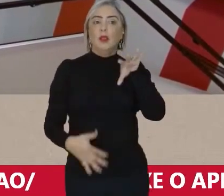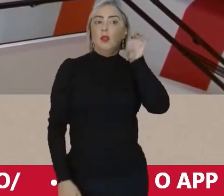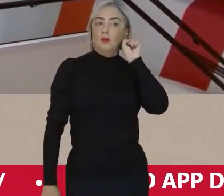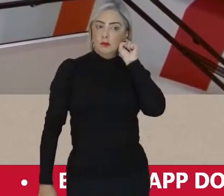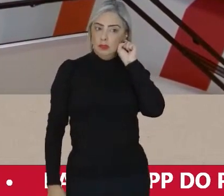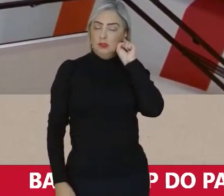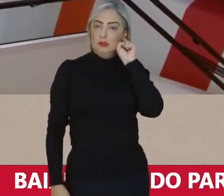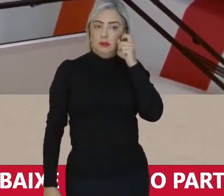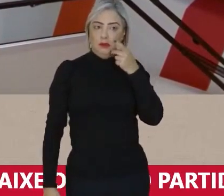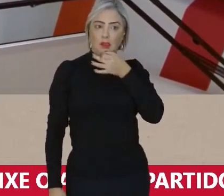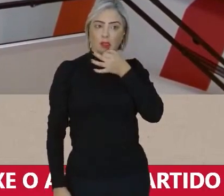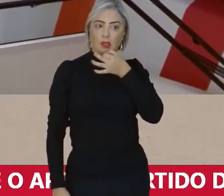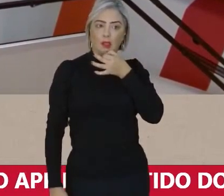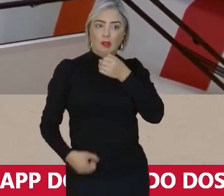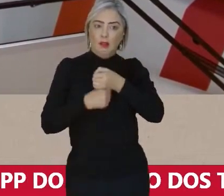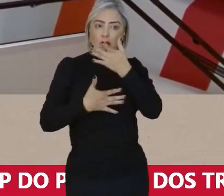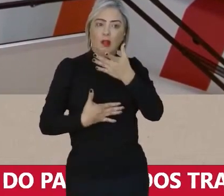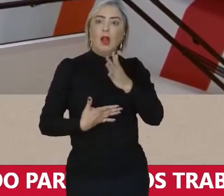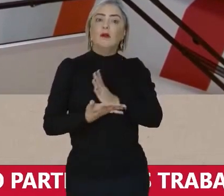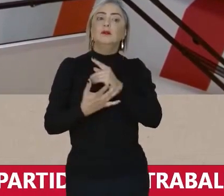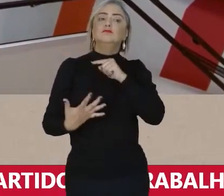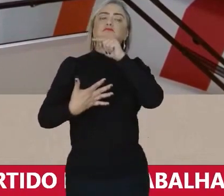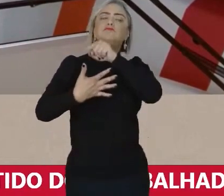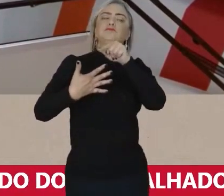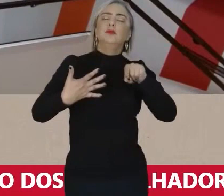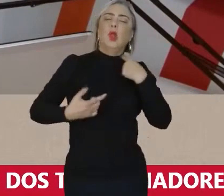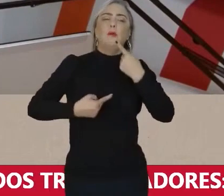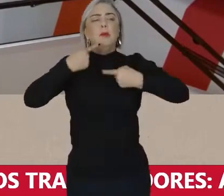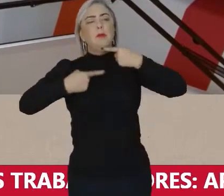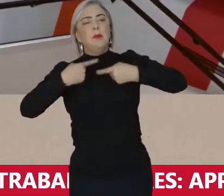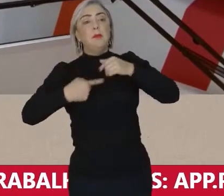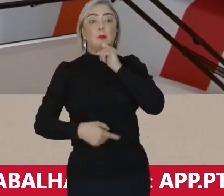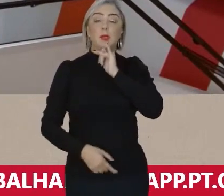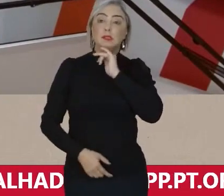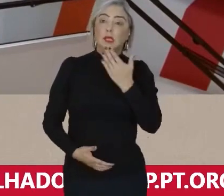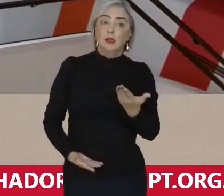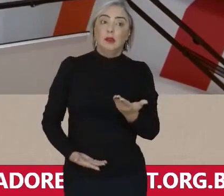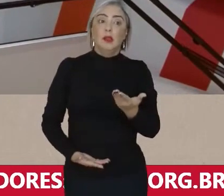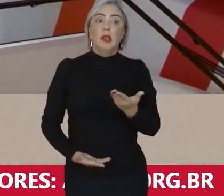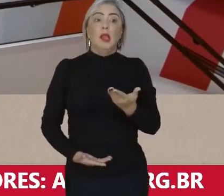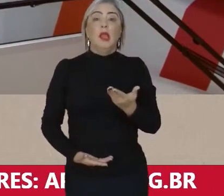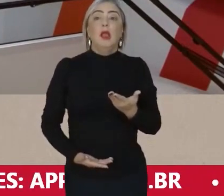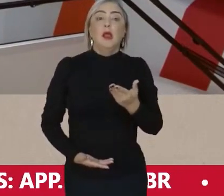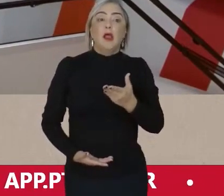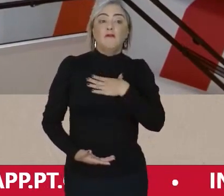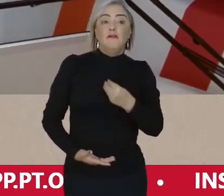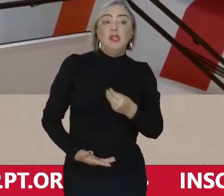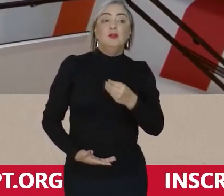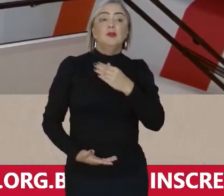ouvintes, elas, de alguma forma, foram objeto do nosso debate. Por exemplo, a questão dos órfãos da Covid.